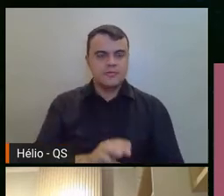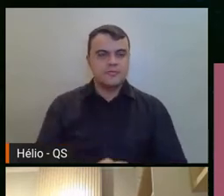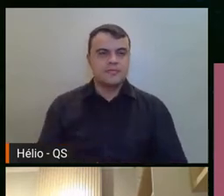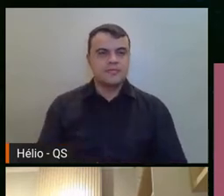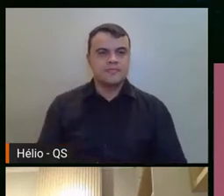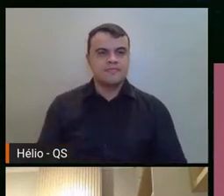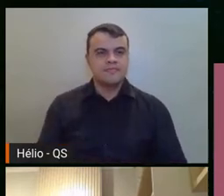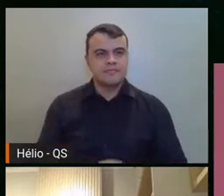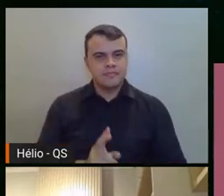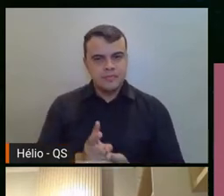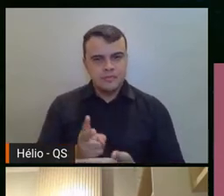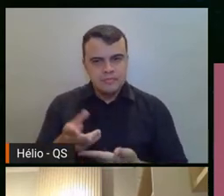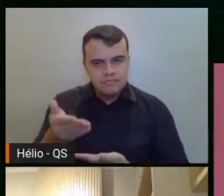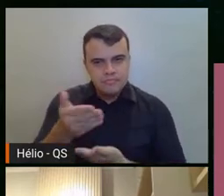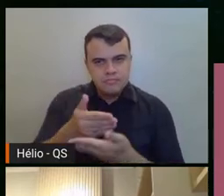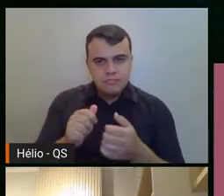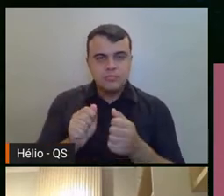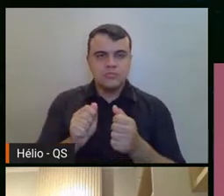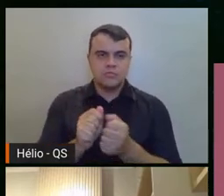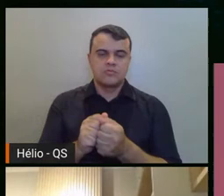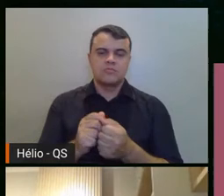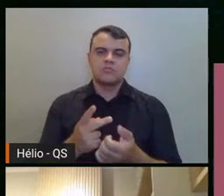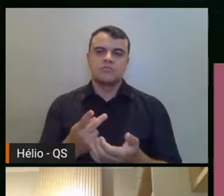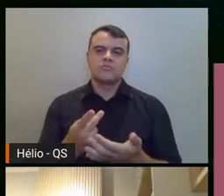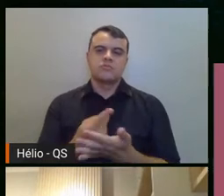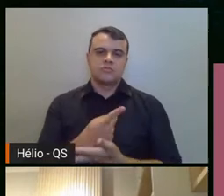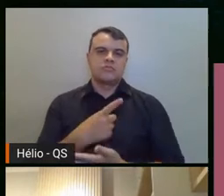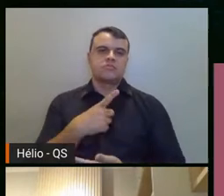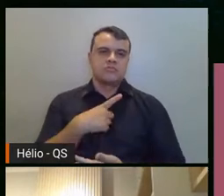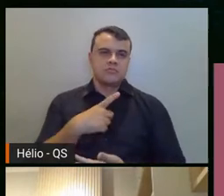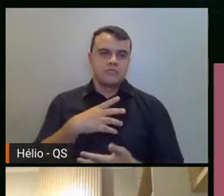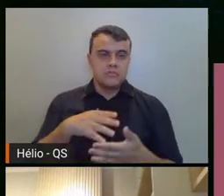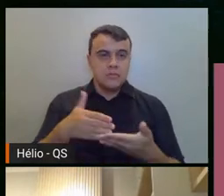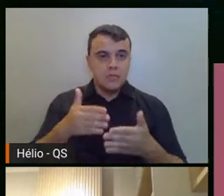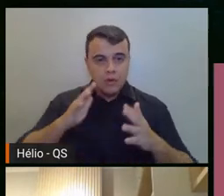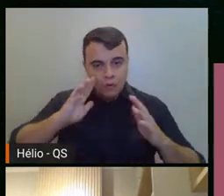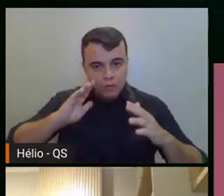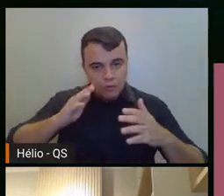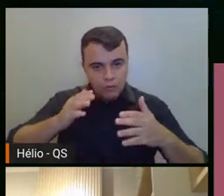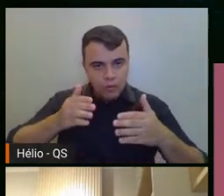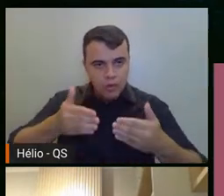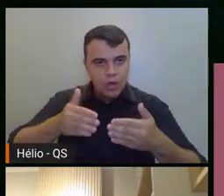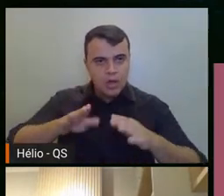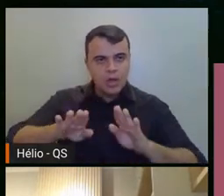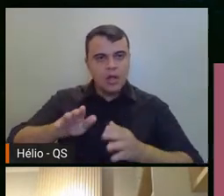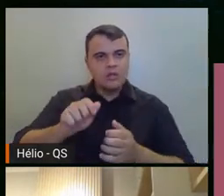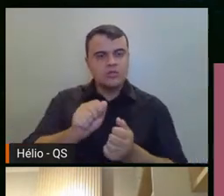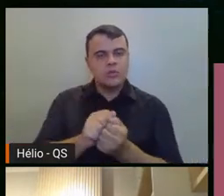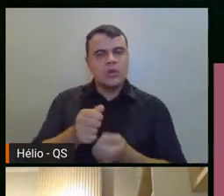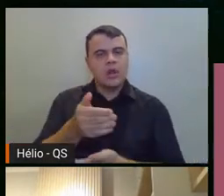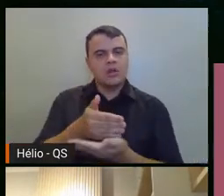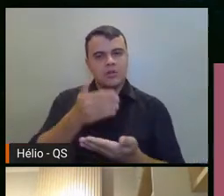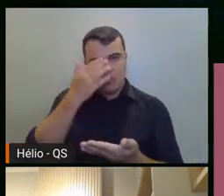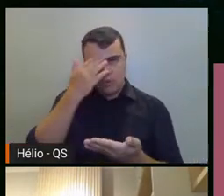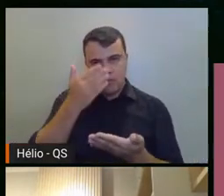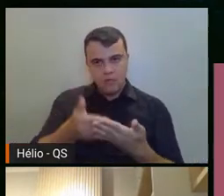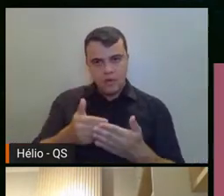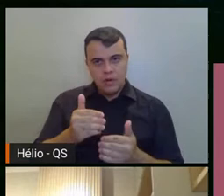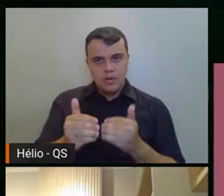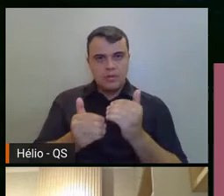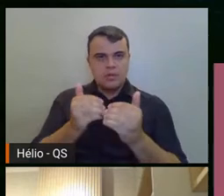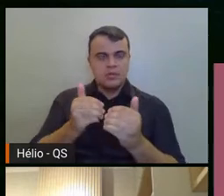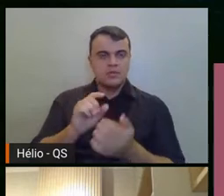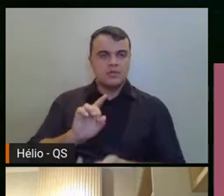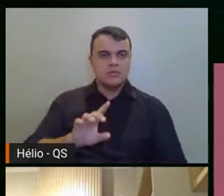dar um ao outro as coisas começam a acontecer então foque em colaboração confia no processo ninguém